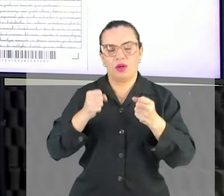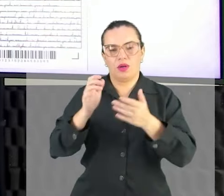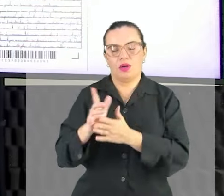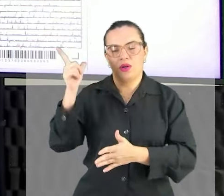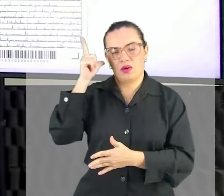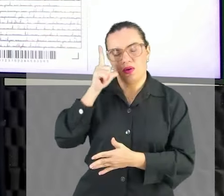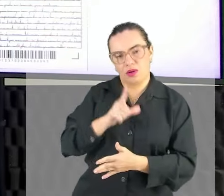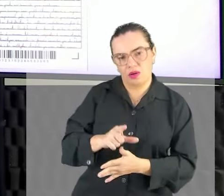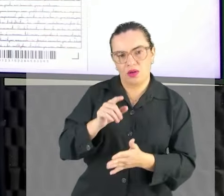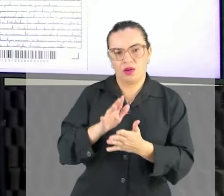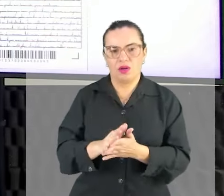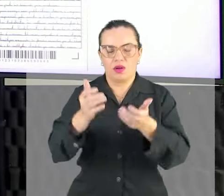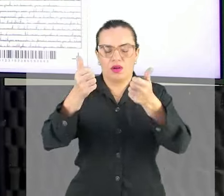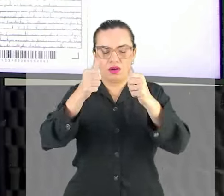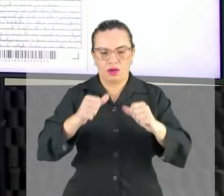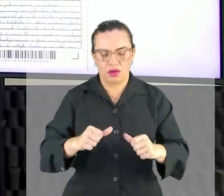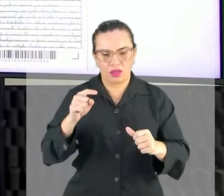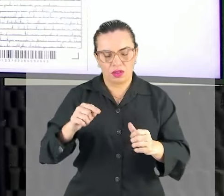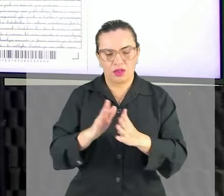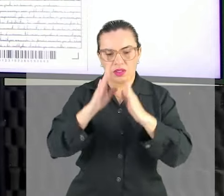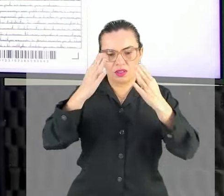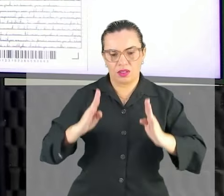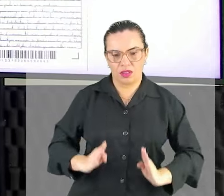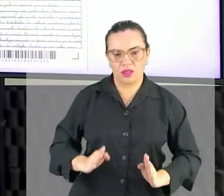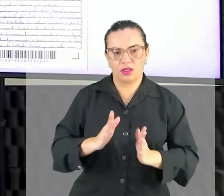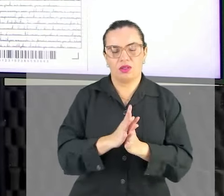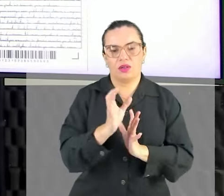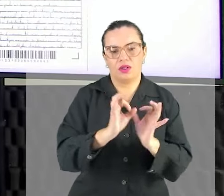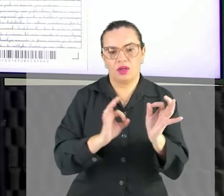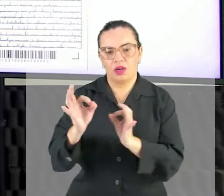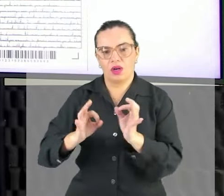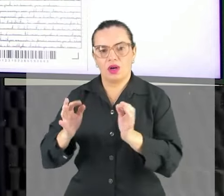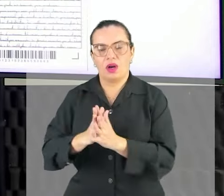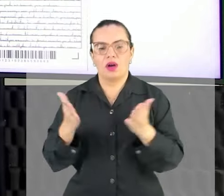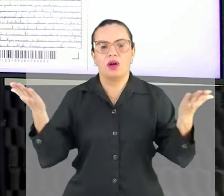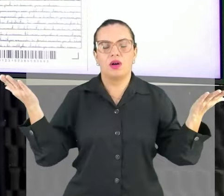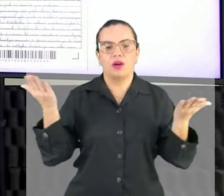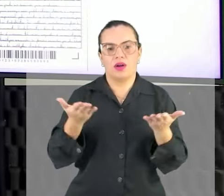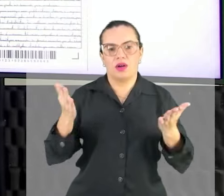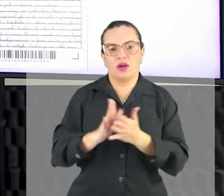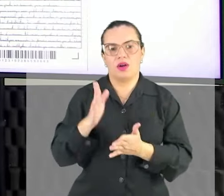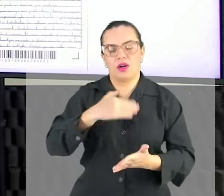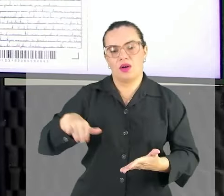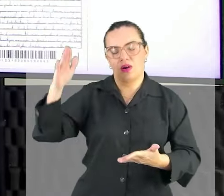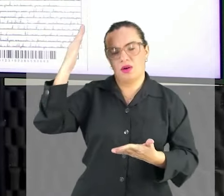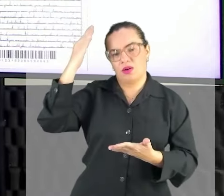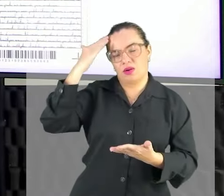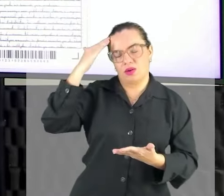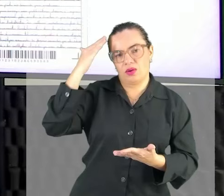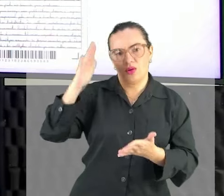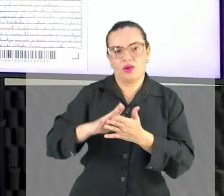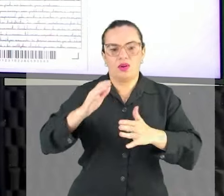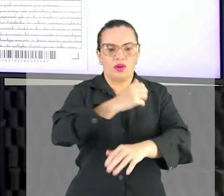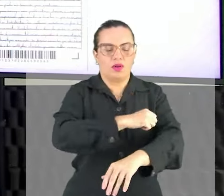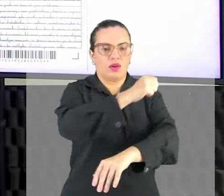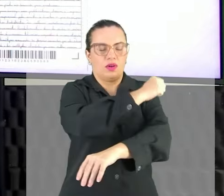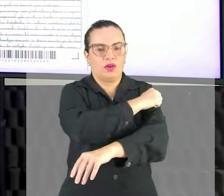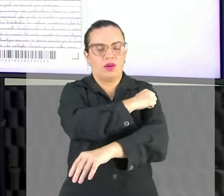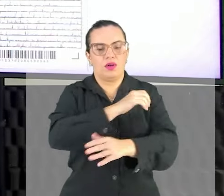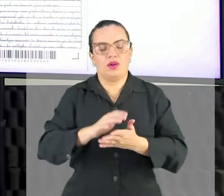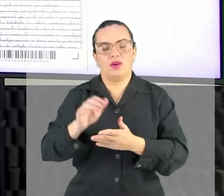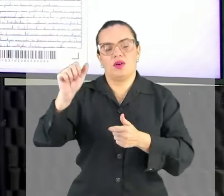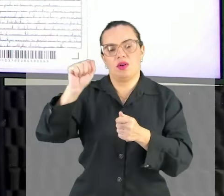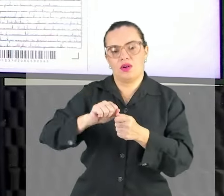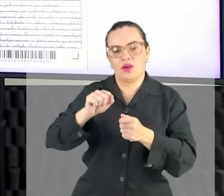já consegue observar uma certa organização. E aí agora a gente vai partir para entender o que esse aluno fez em